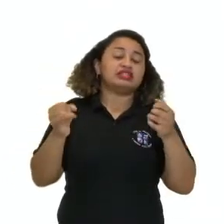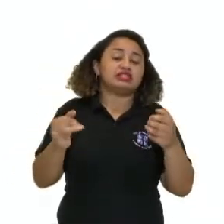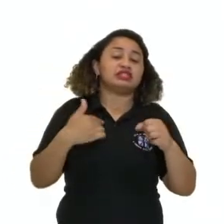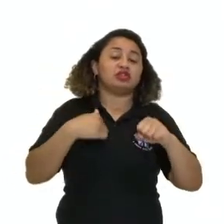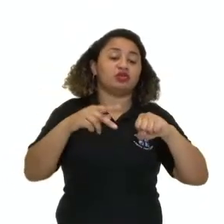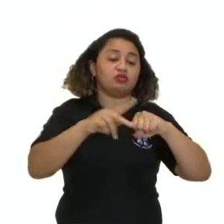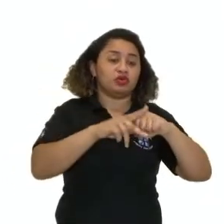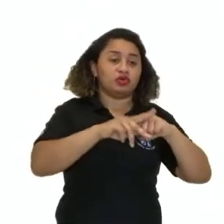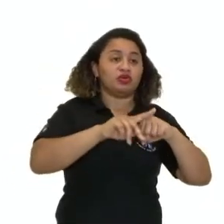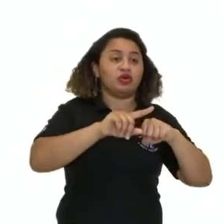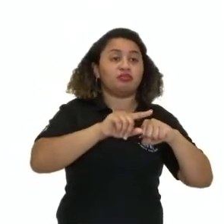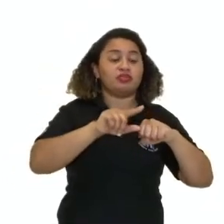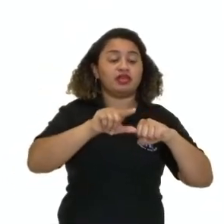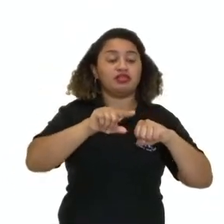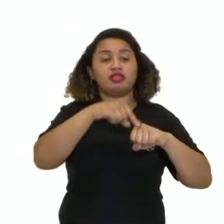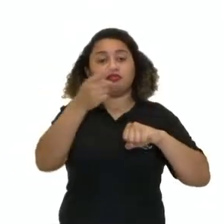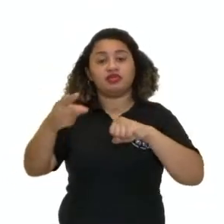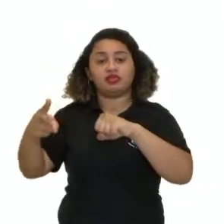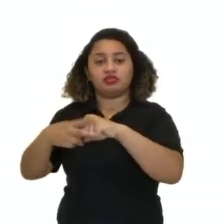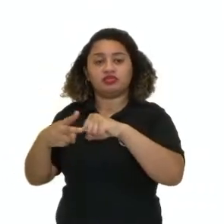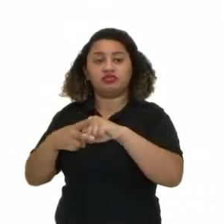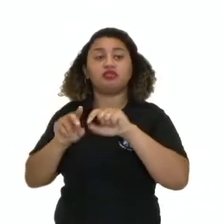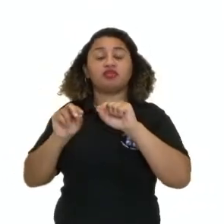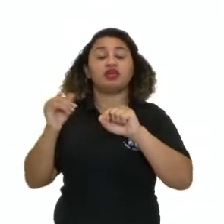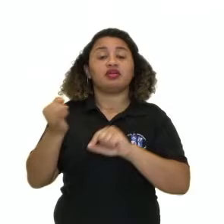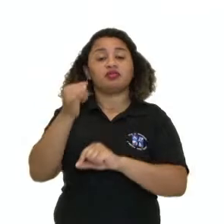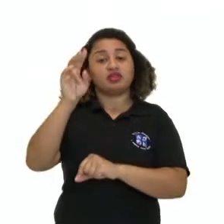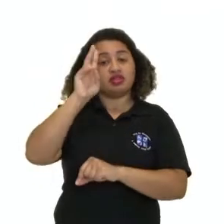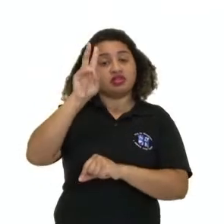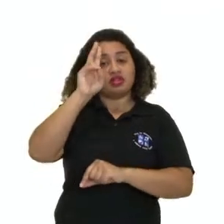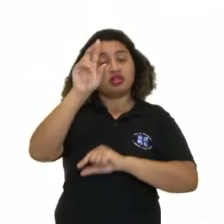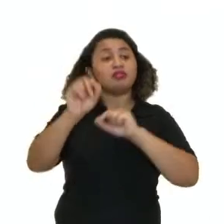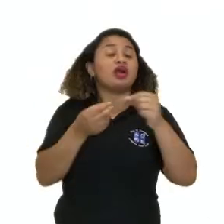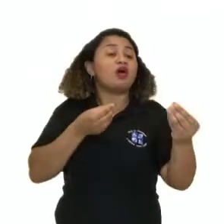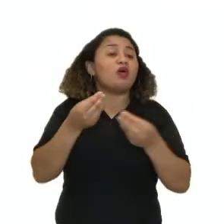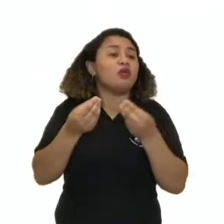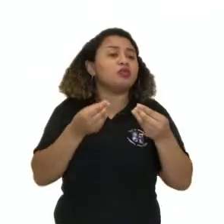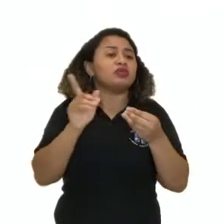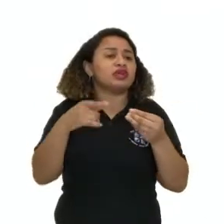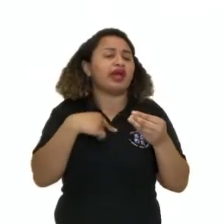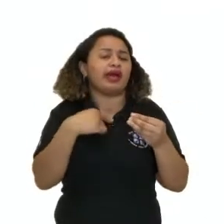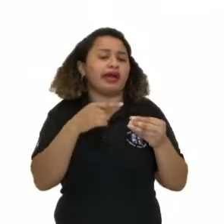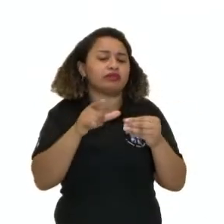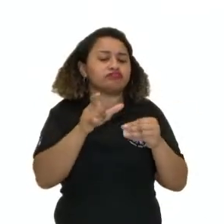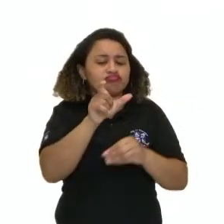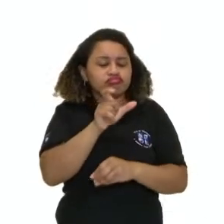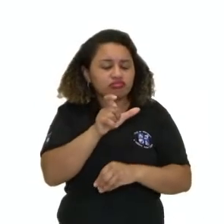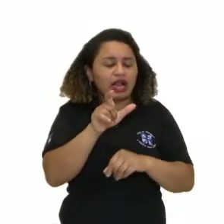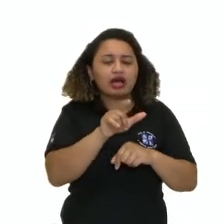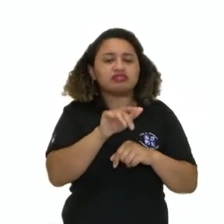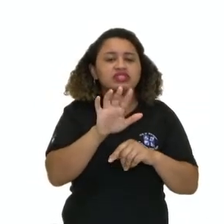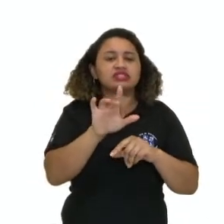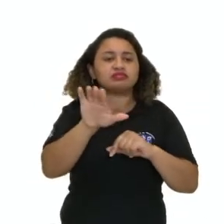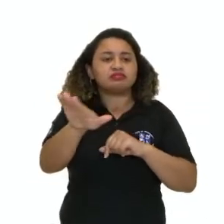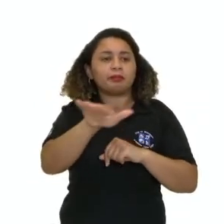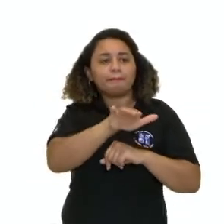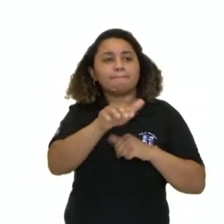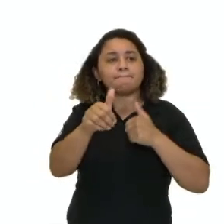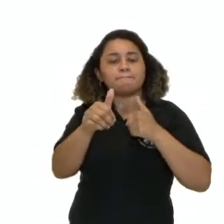vem antes do verbo. O segredo aqui é se lembrar dos fatores de próclise. São termos que atraem o pronome para perto